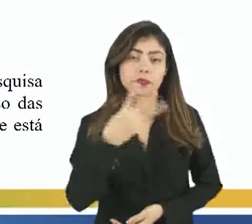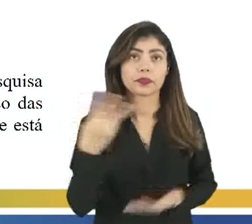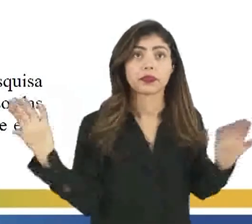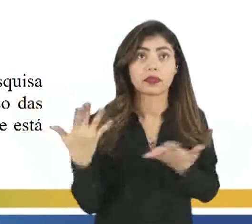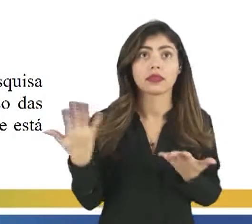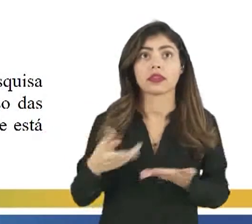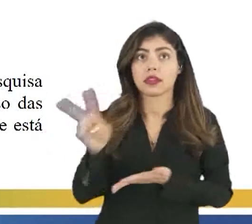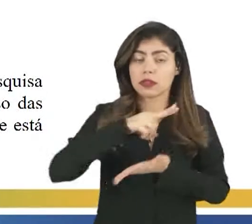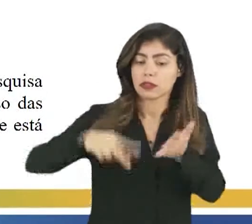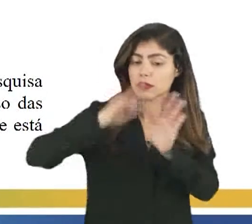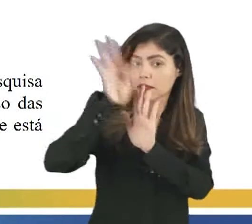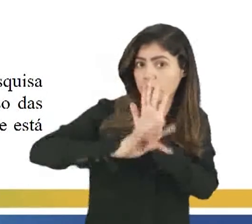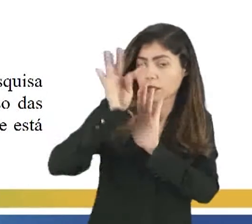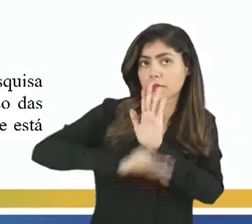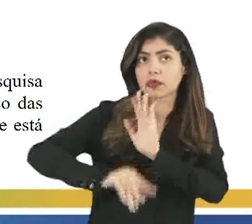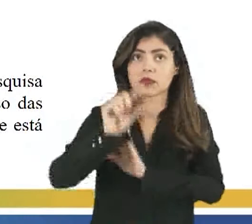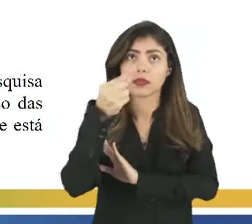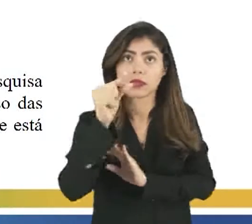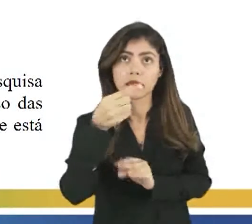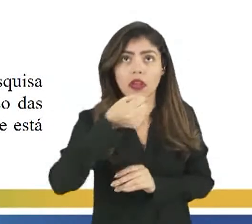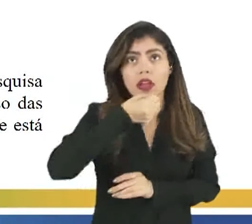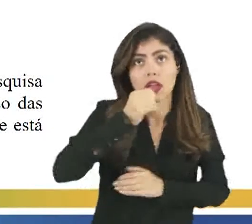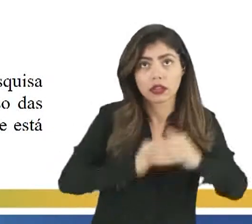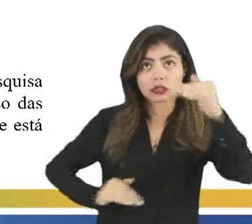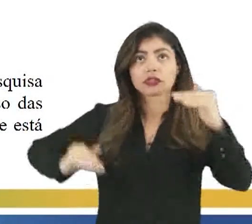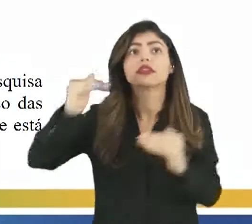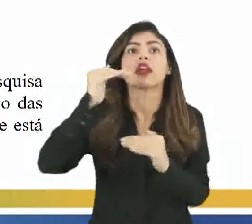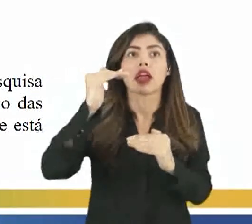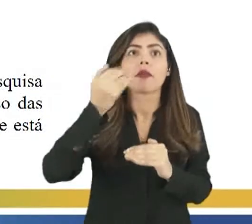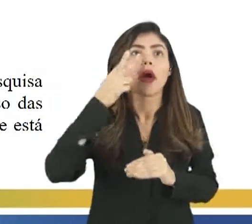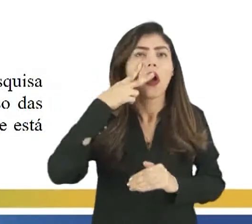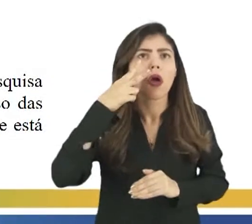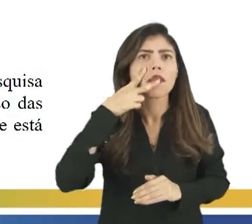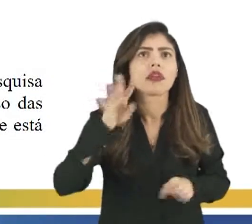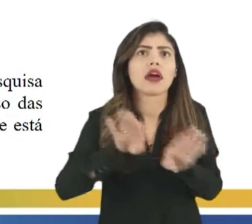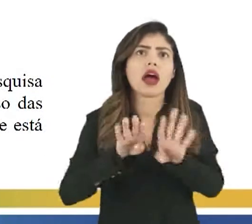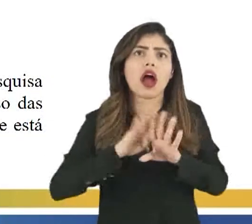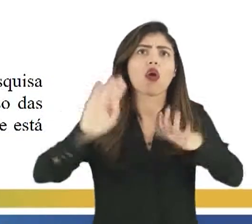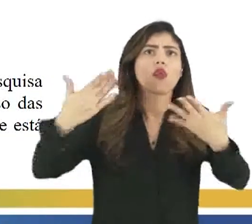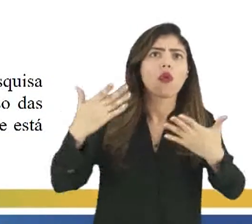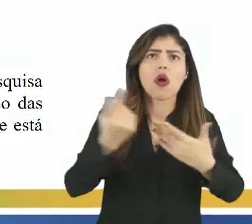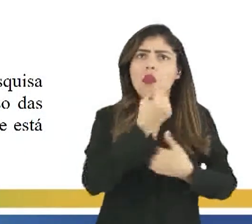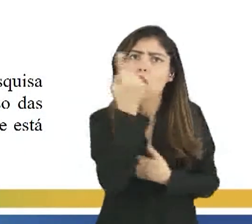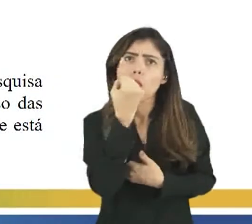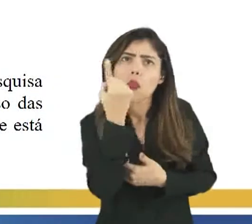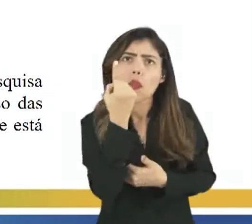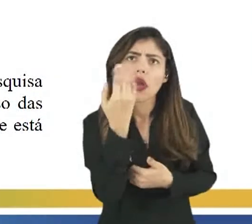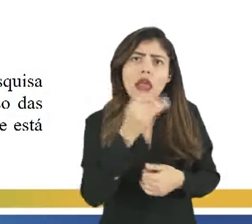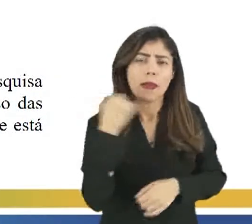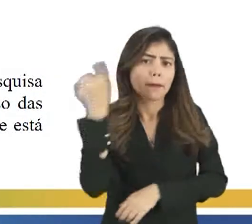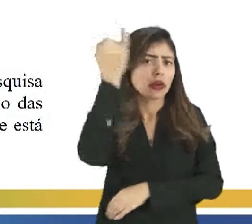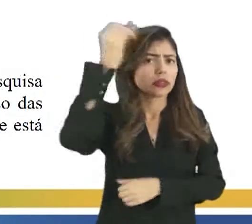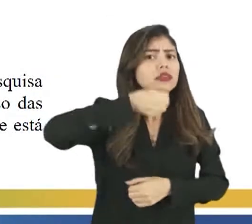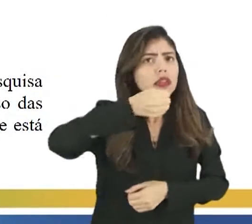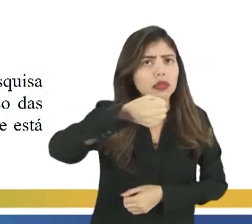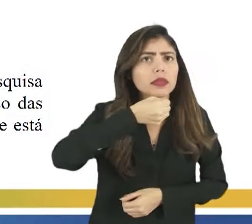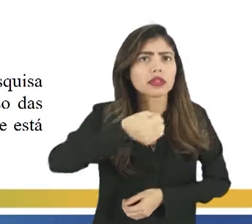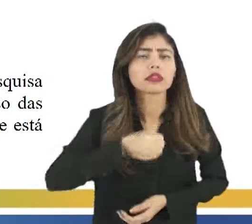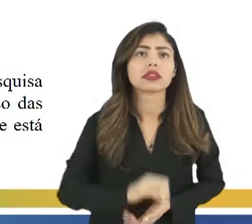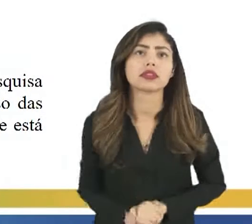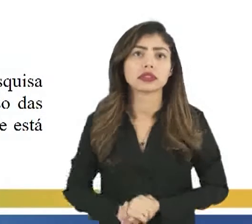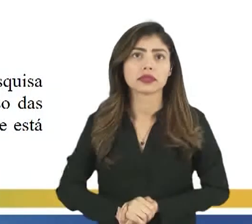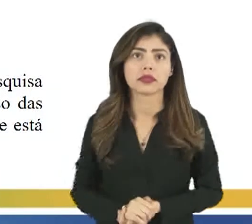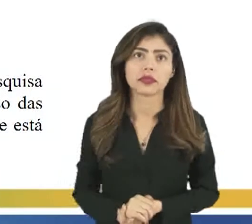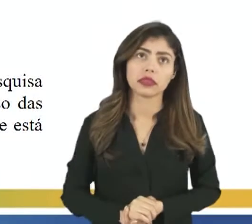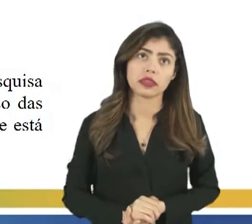3. Agora, leia um trecho do texto da reportagem acima, a fim de observar mais um dos itens que foram sugeridos como importantes em